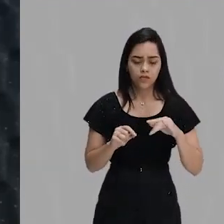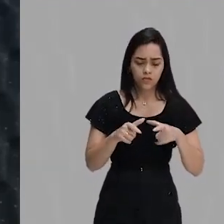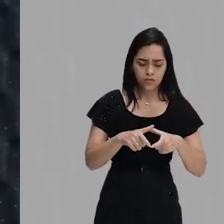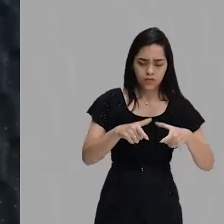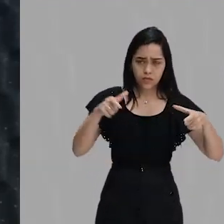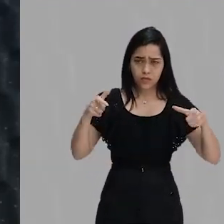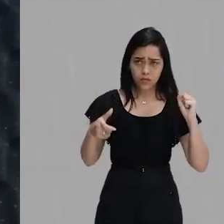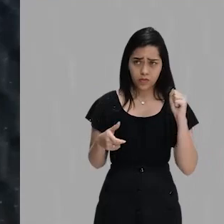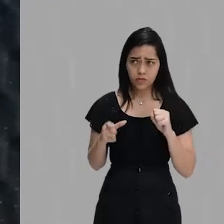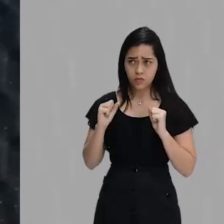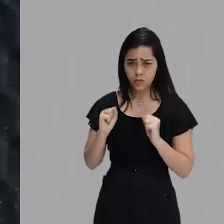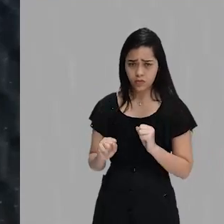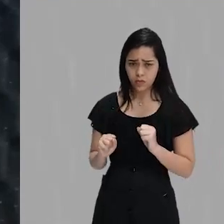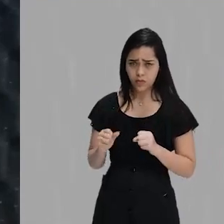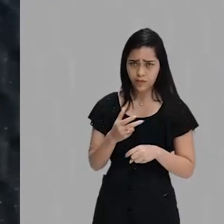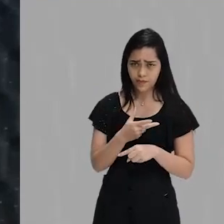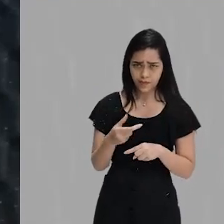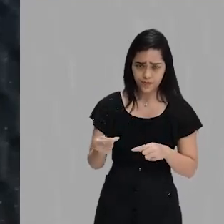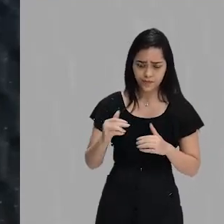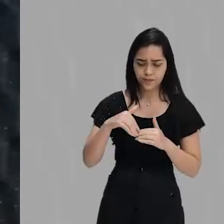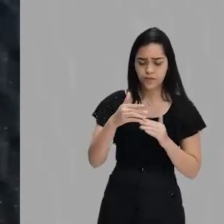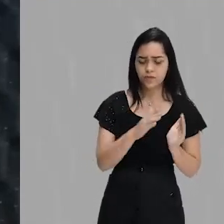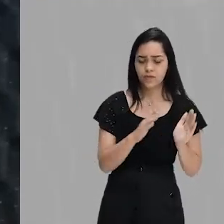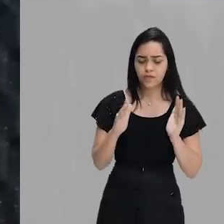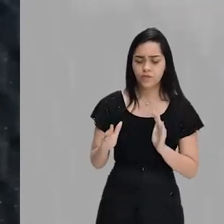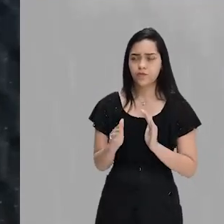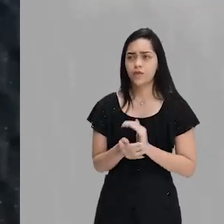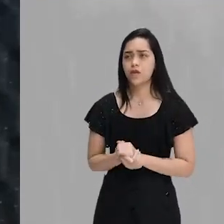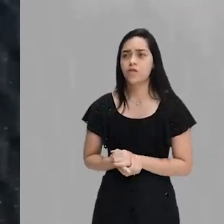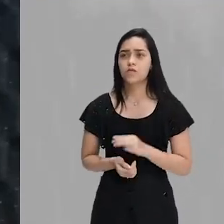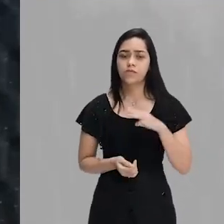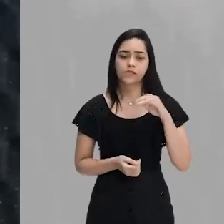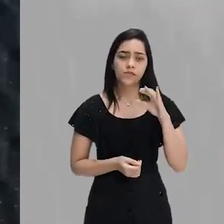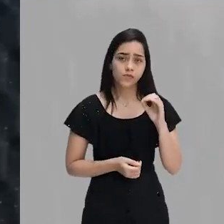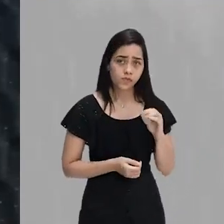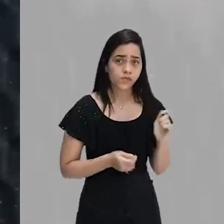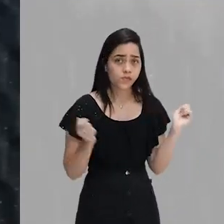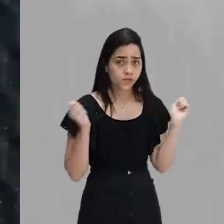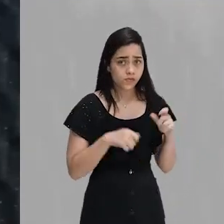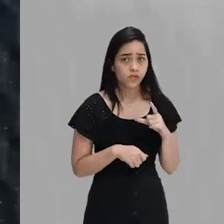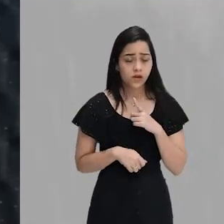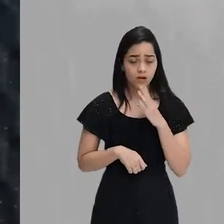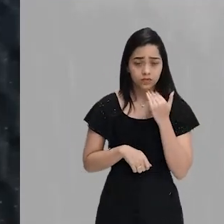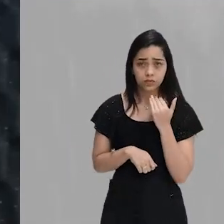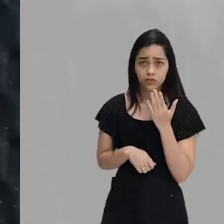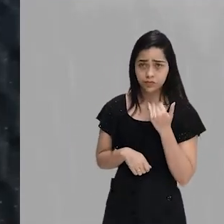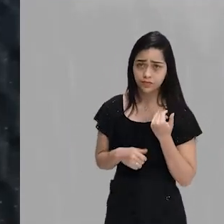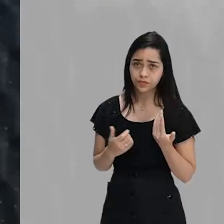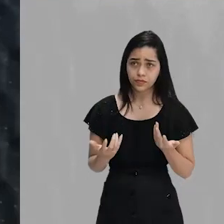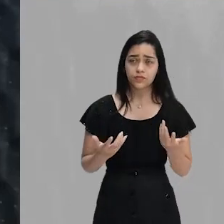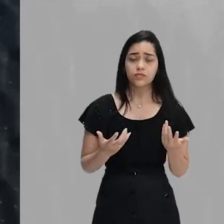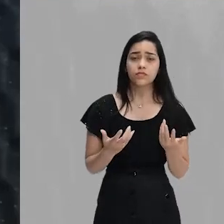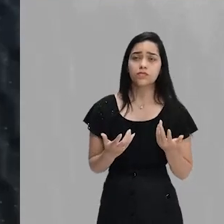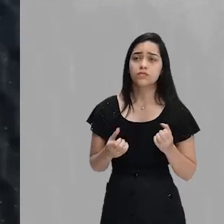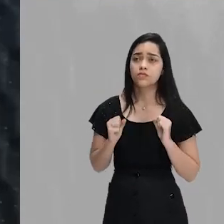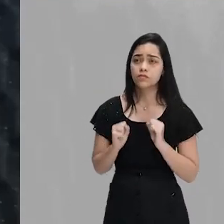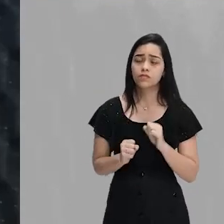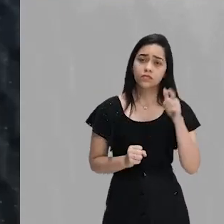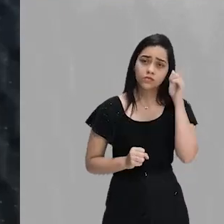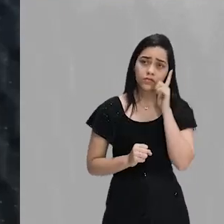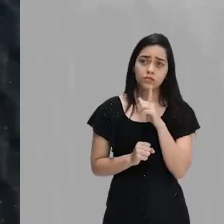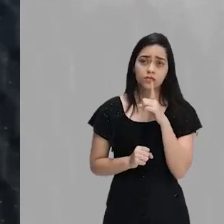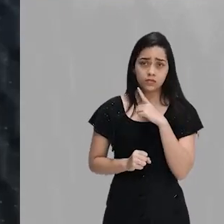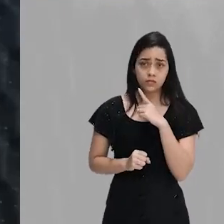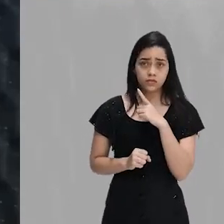tamanho suficiente para poder ela prosseguir ao ciclo? O meio é apropriado? Tem alimento para essa célula, para que ela consiga